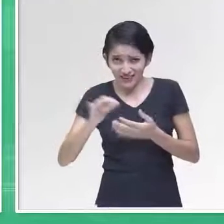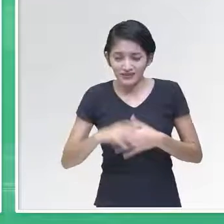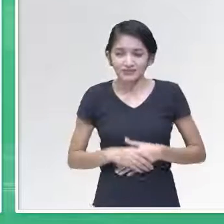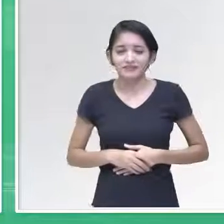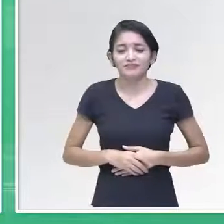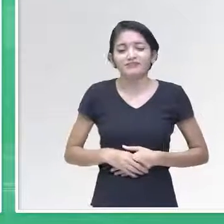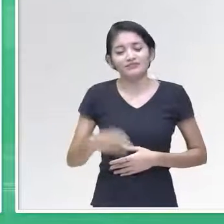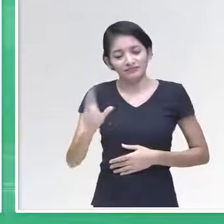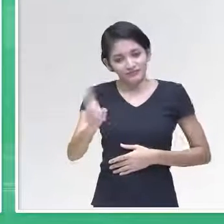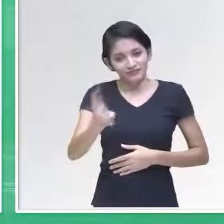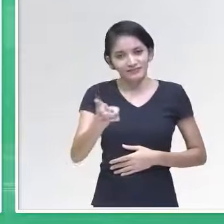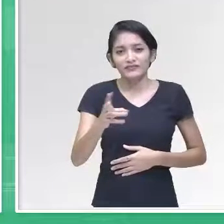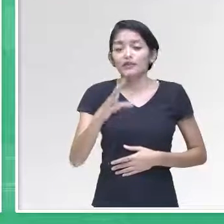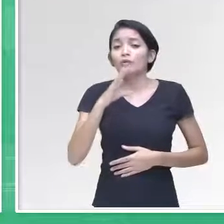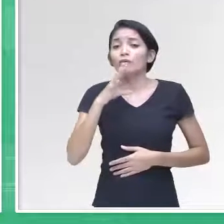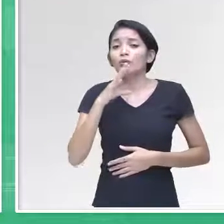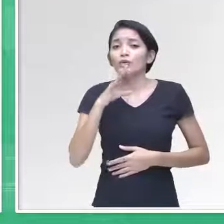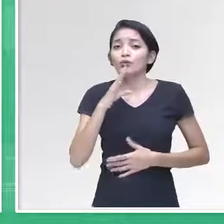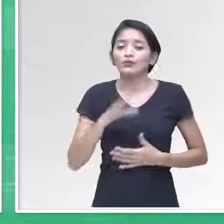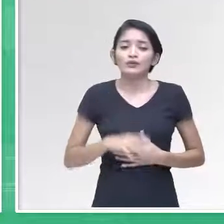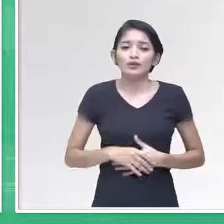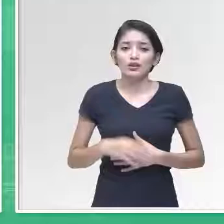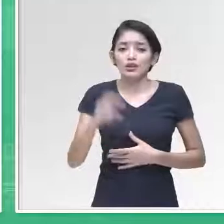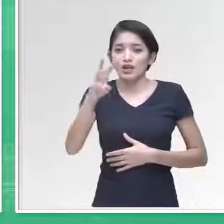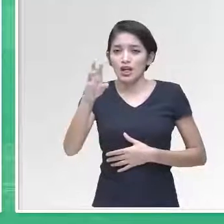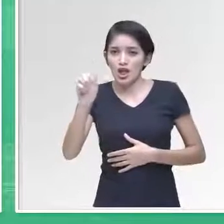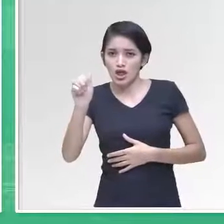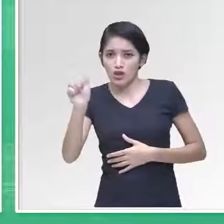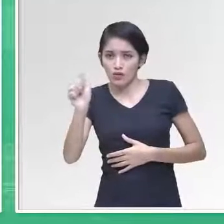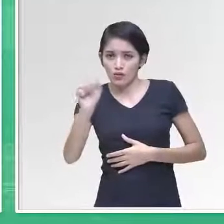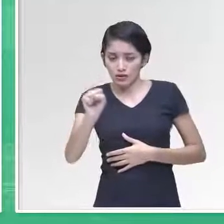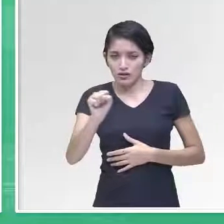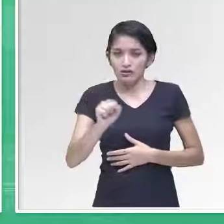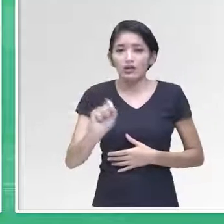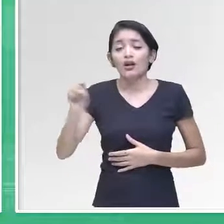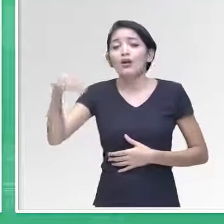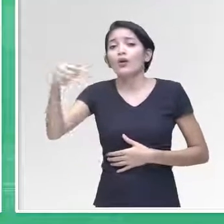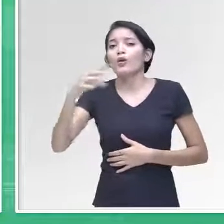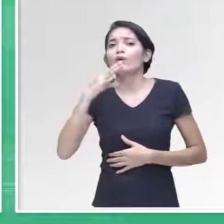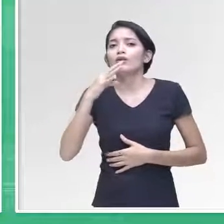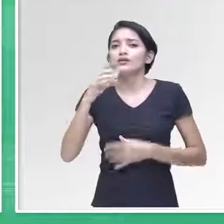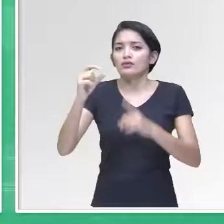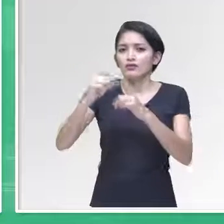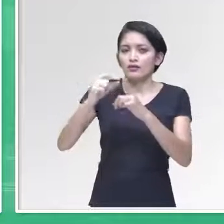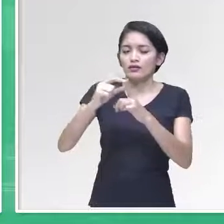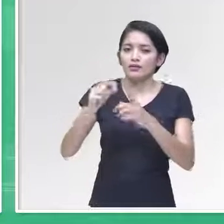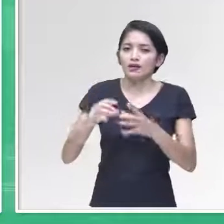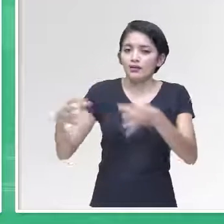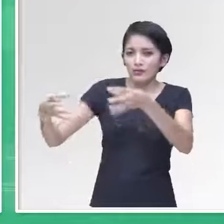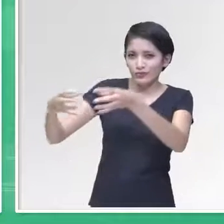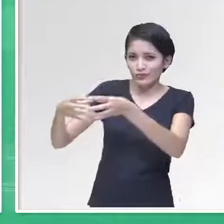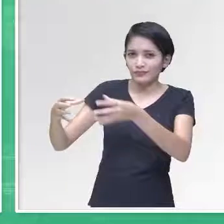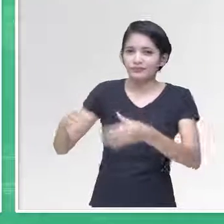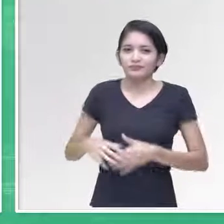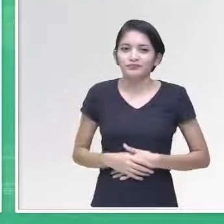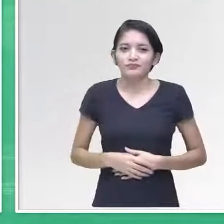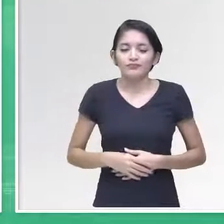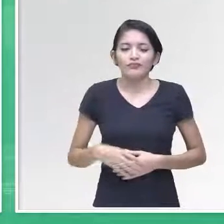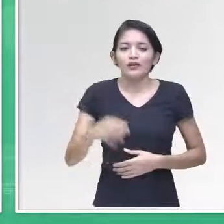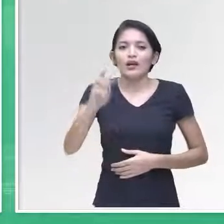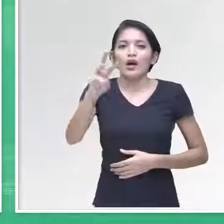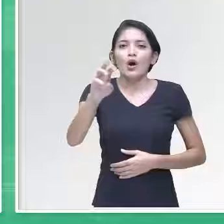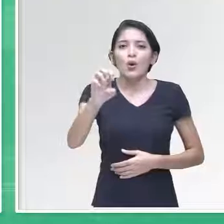vamos seguir, vamos conhecer um pouco do outro, porque a gente só falou até agora do was. Vamos conhecer o plural, que é o were. Se liga aí no vídeo.